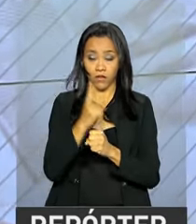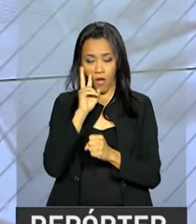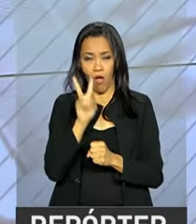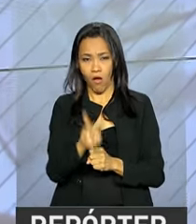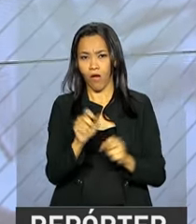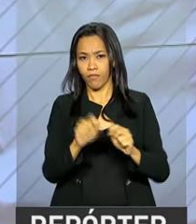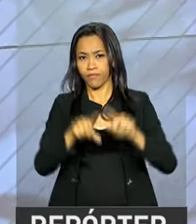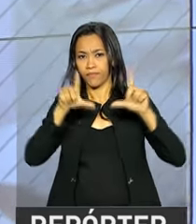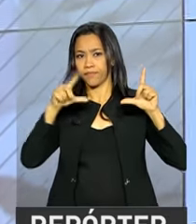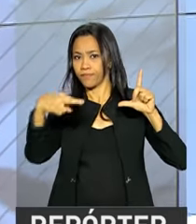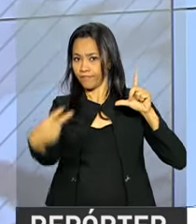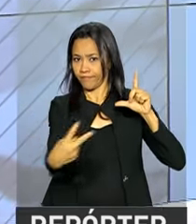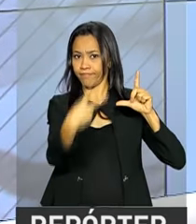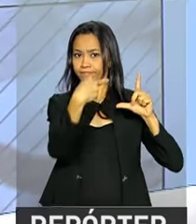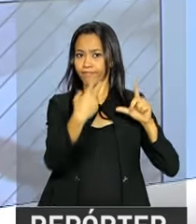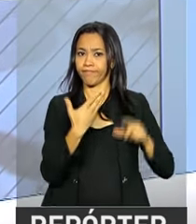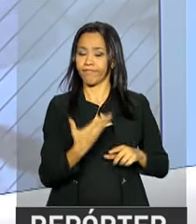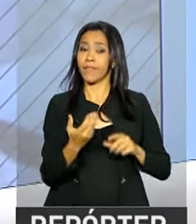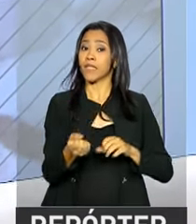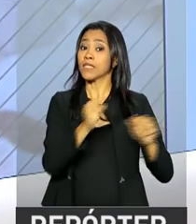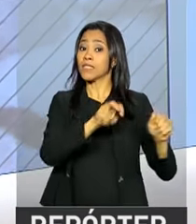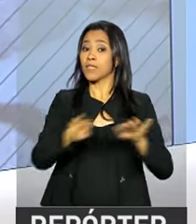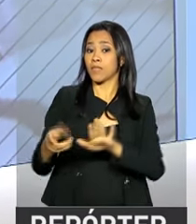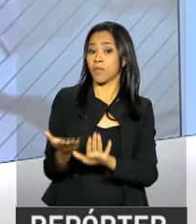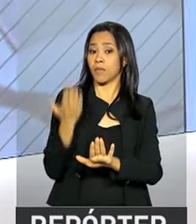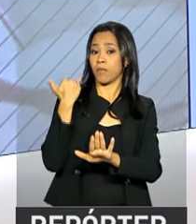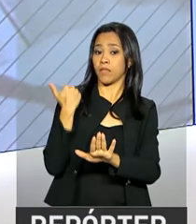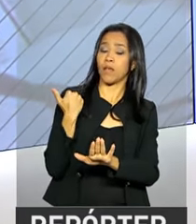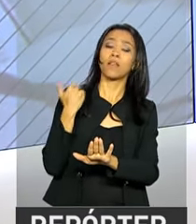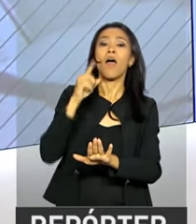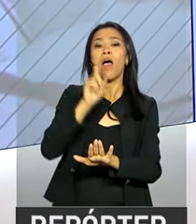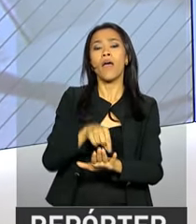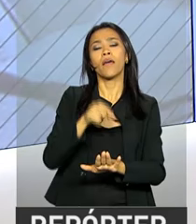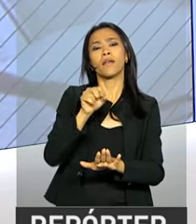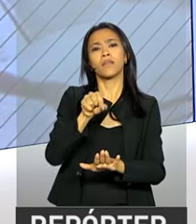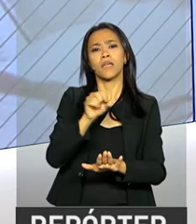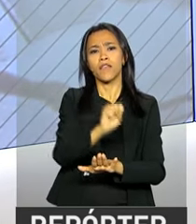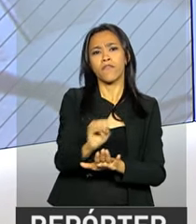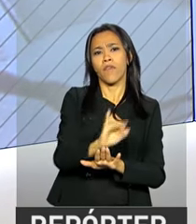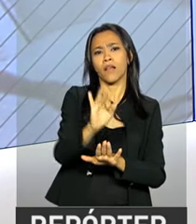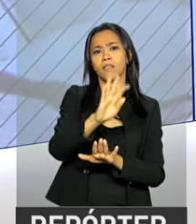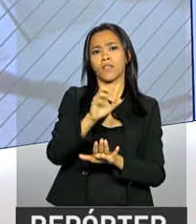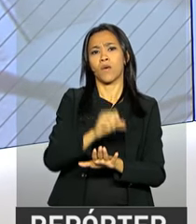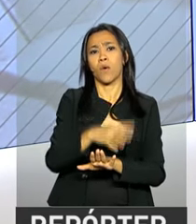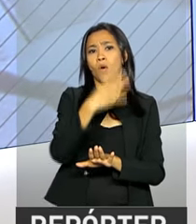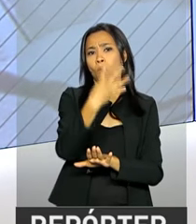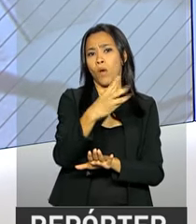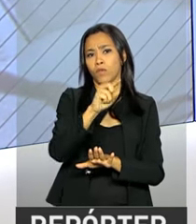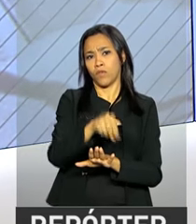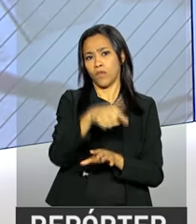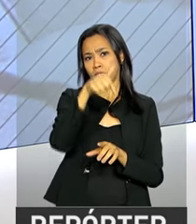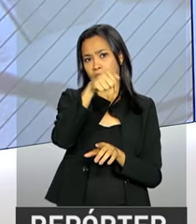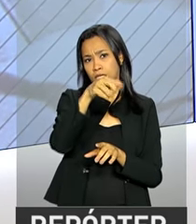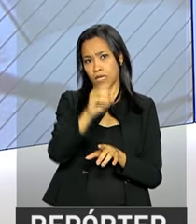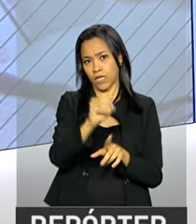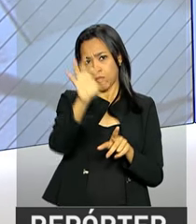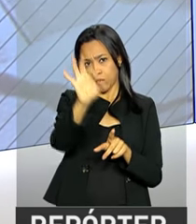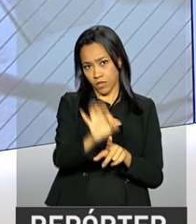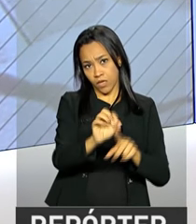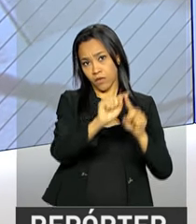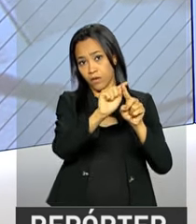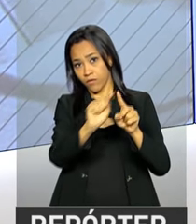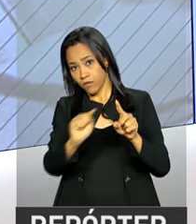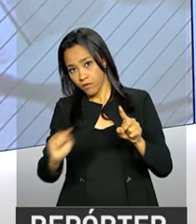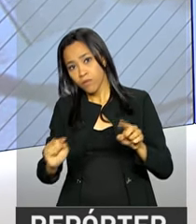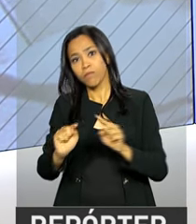números aqui no telão, tá? Aí na semana passada a previsão era que a inflação oficial ficasse em 4,70%